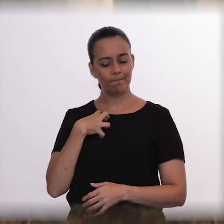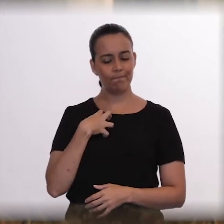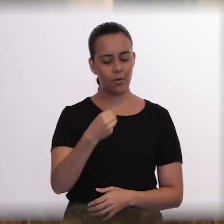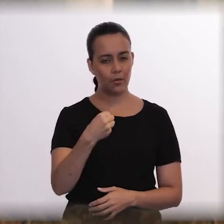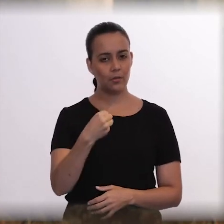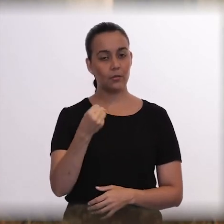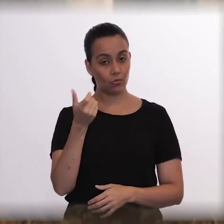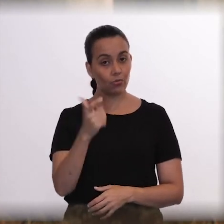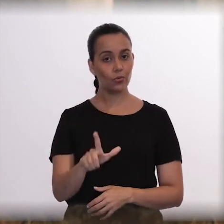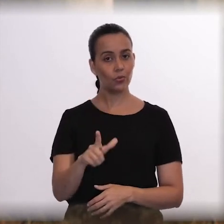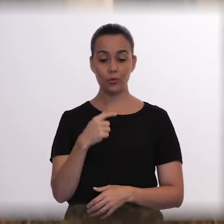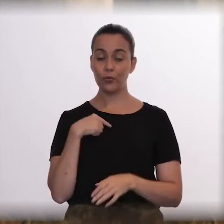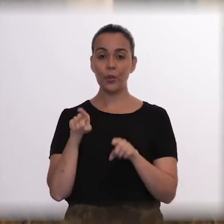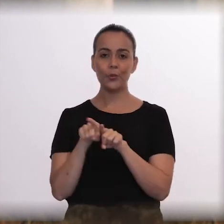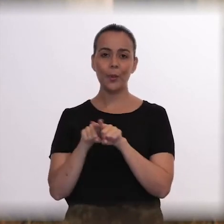eu também estava de mudança